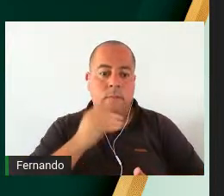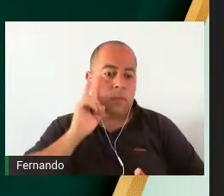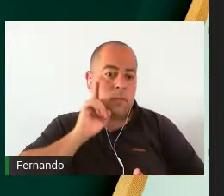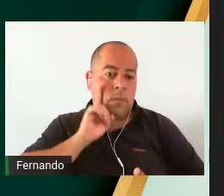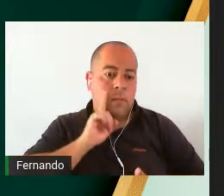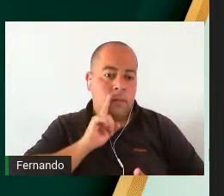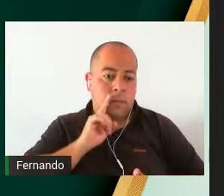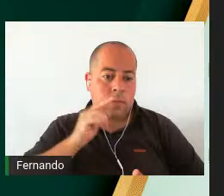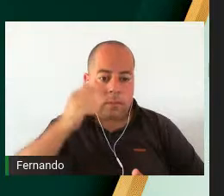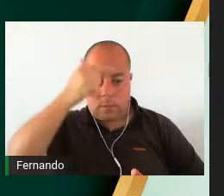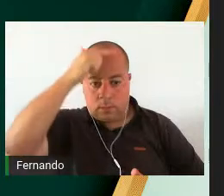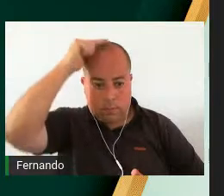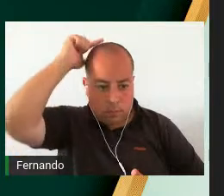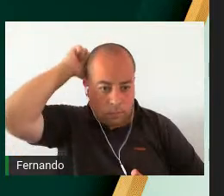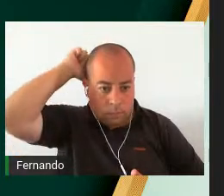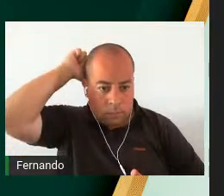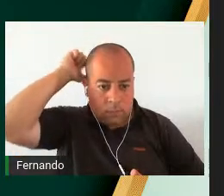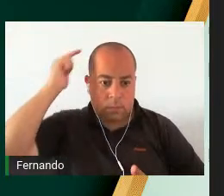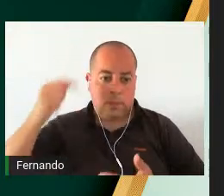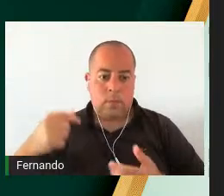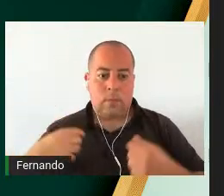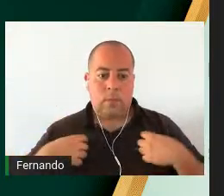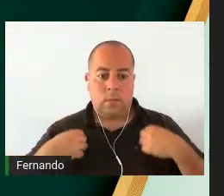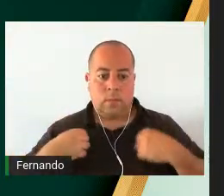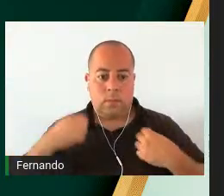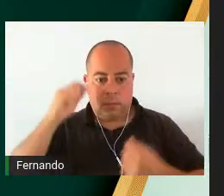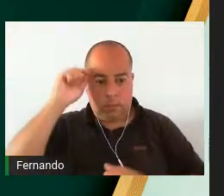cabelos rentes, vestindo camisa preta.